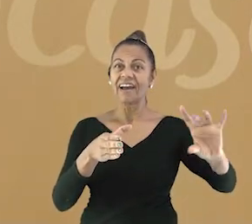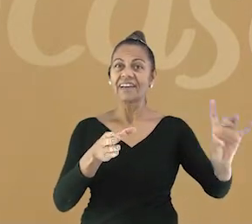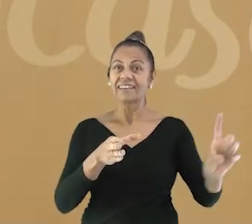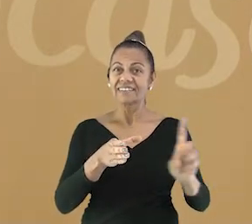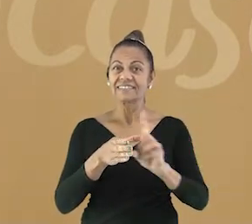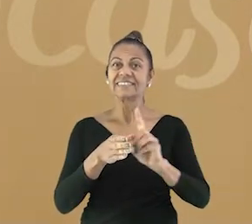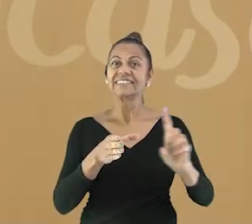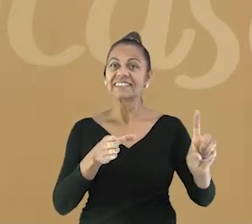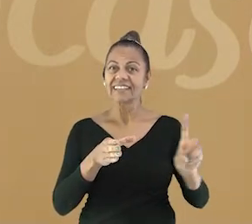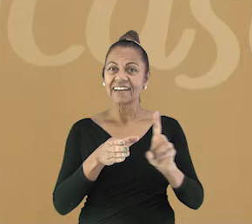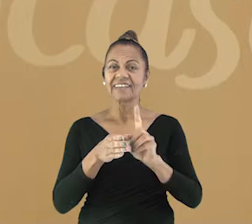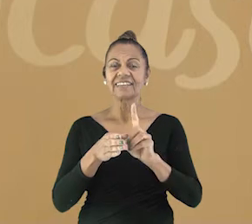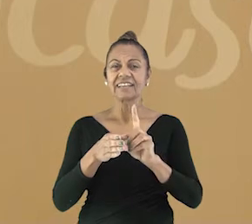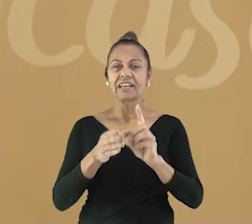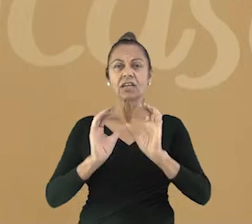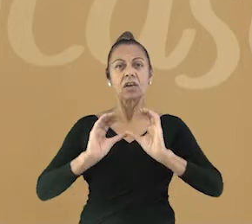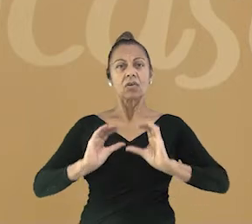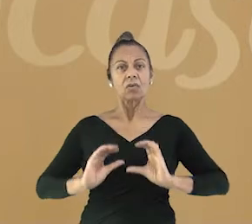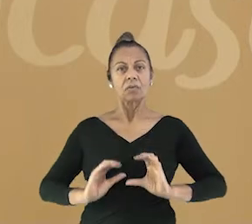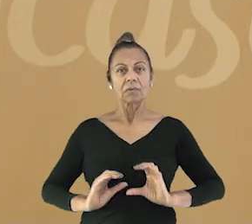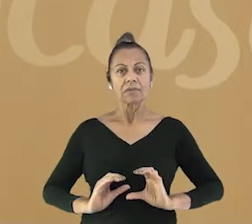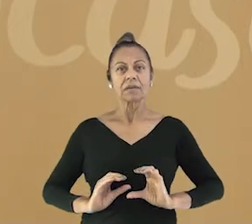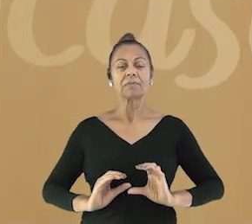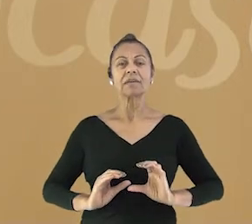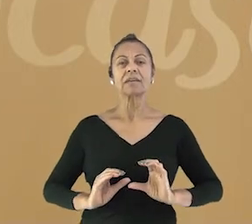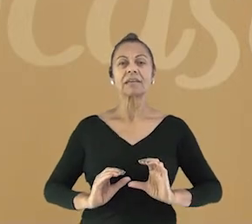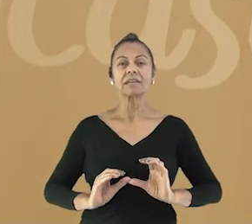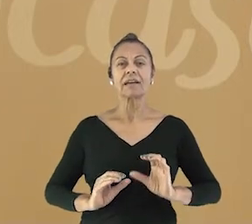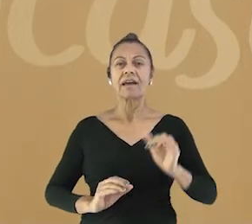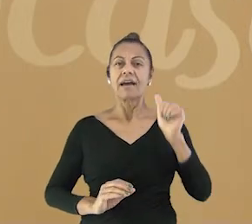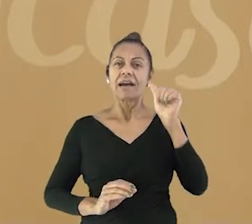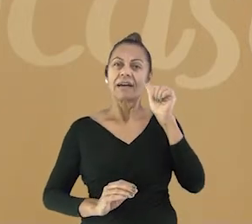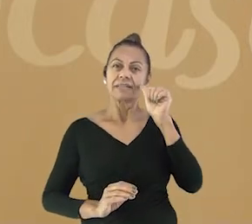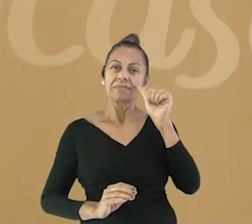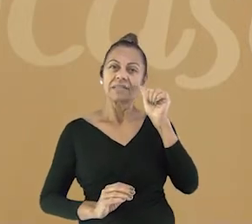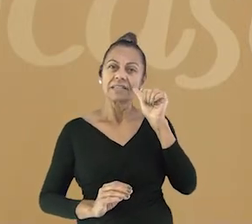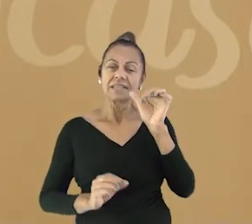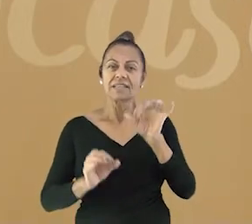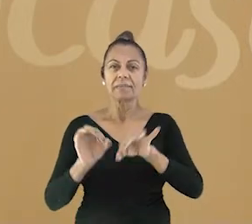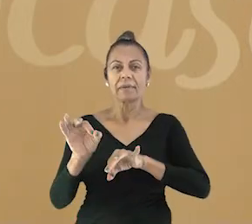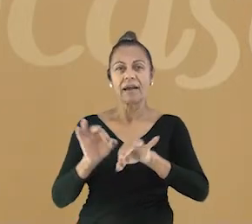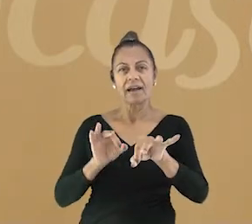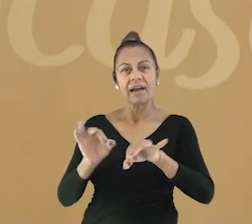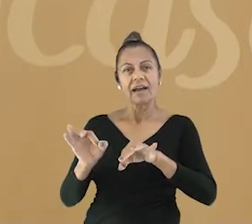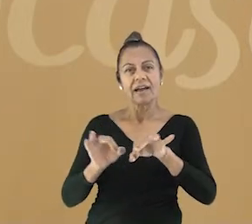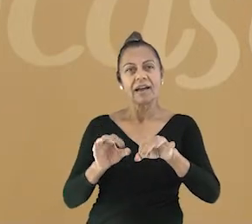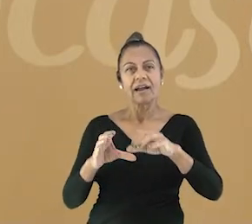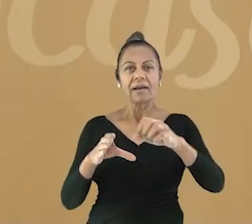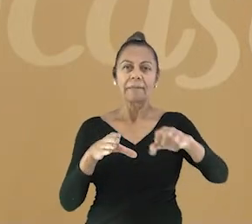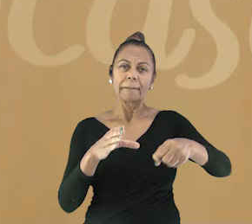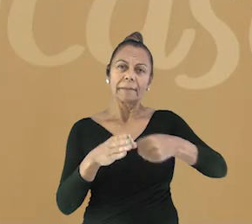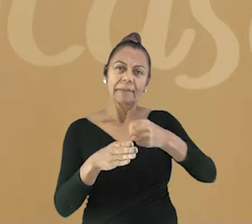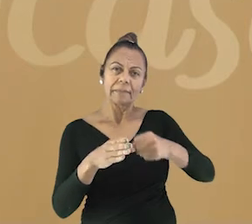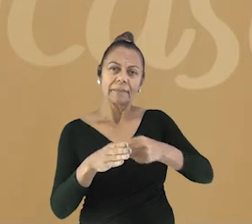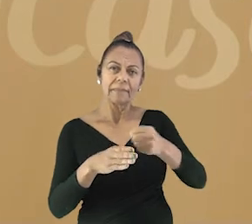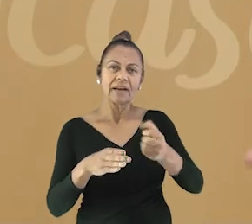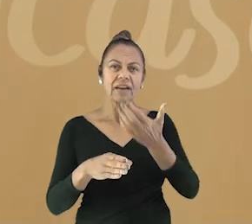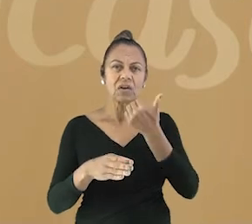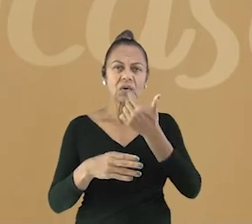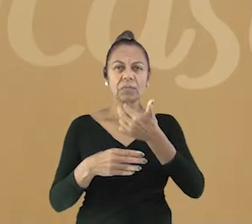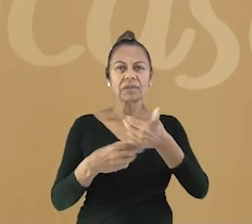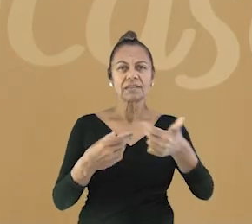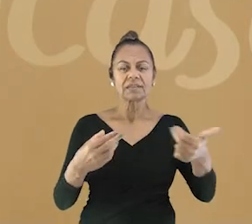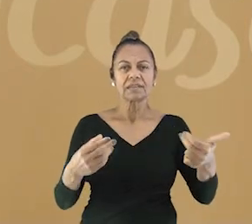parte, como as pessoas dessa comunidade se comportam, a forma como as meninas faziam as tarefas ligadas ao preparo